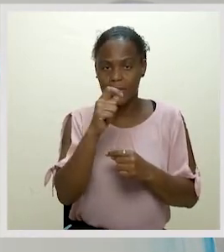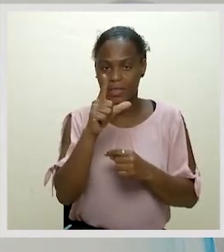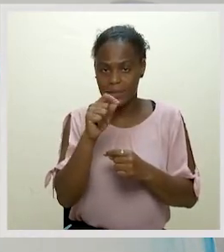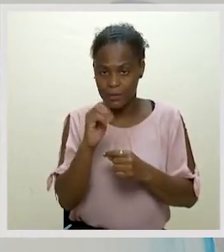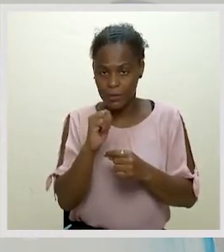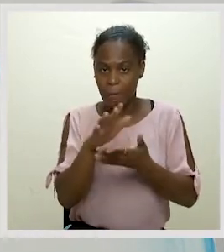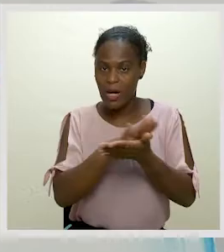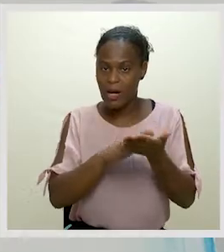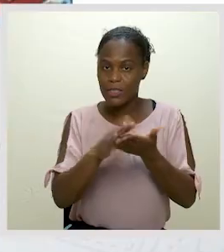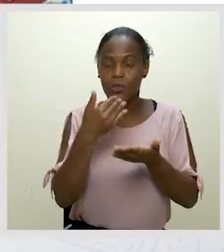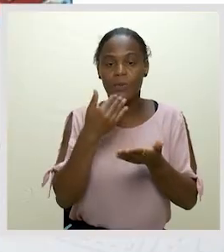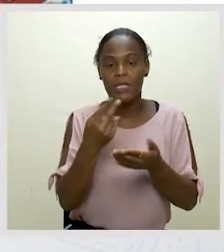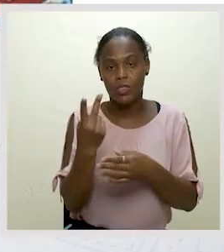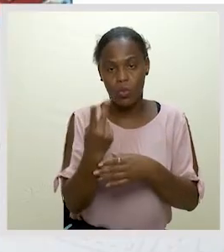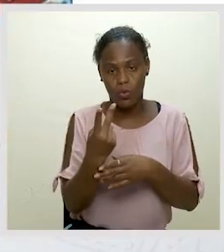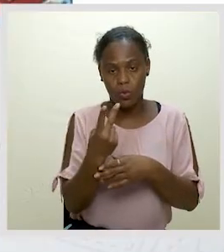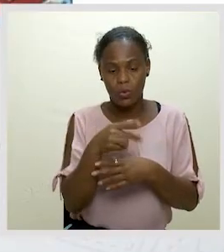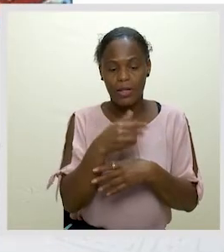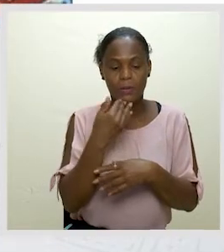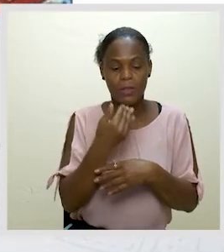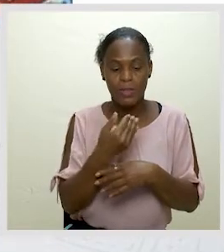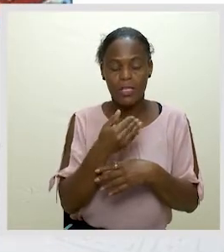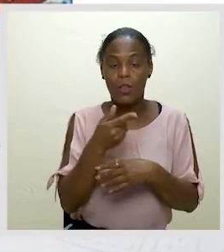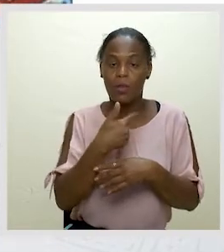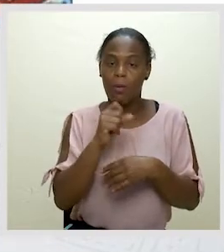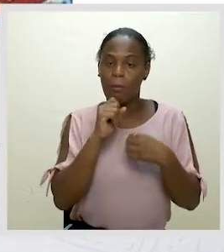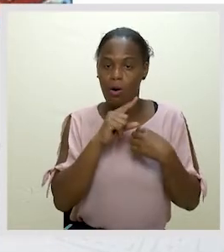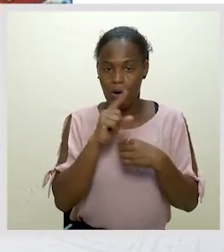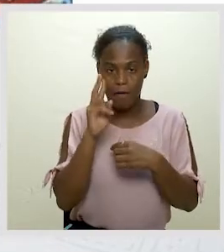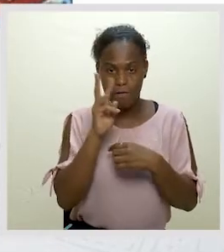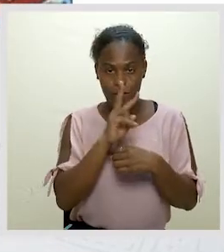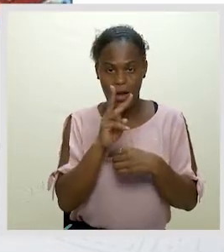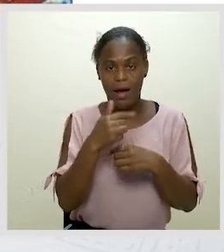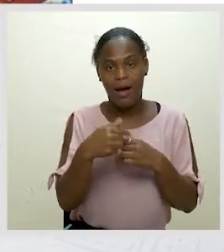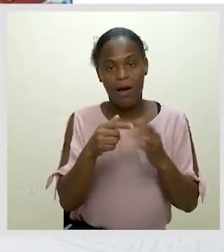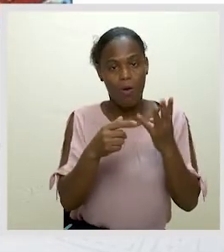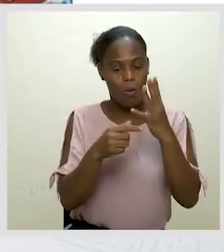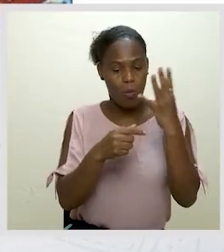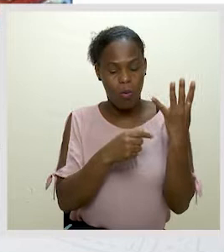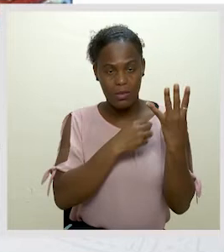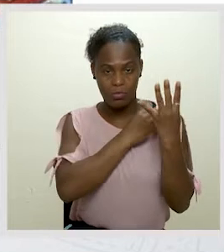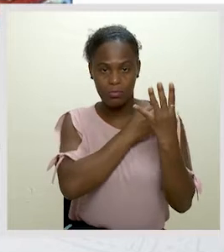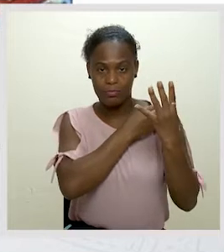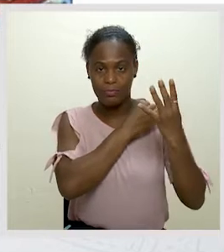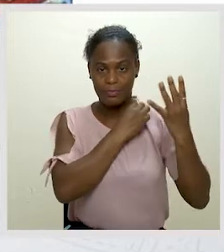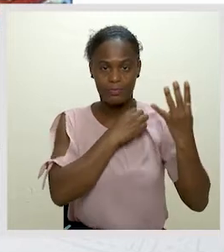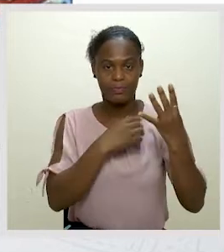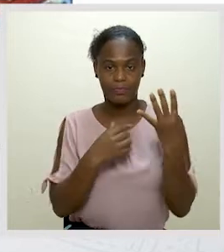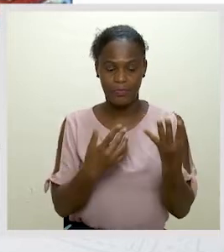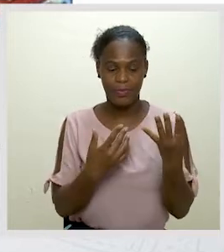duas experiências. Essas experiências, como podemos constatar, temos 4 frascos